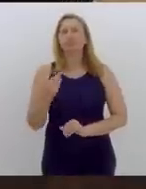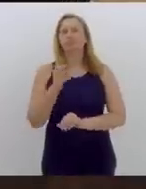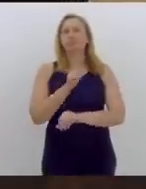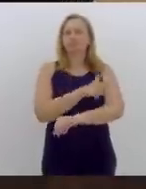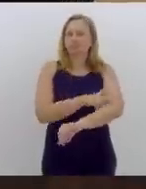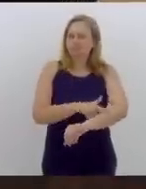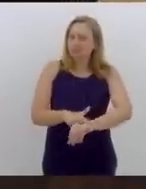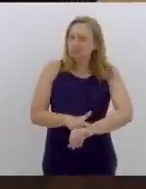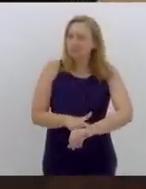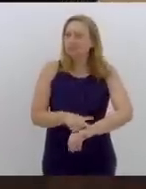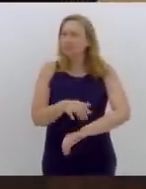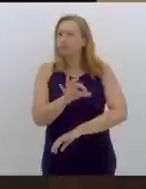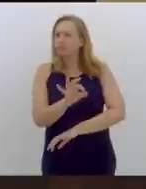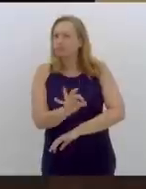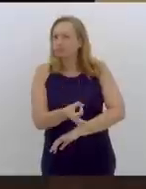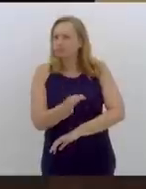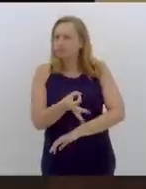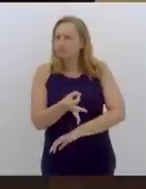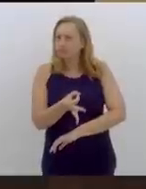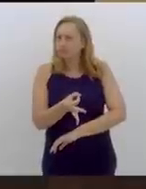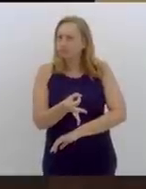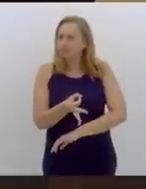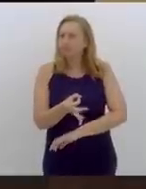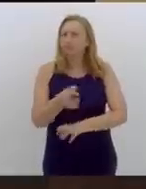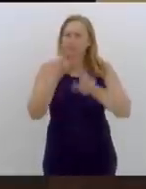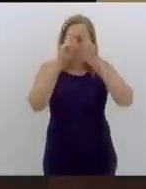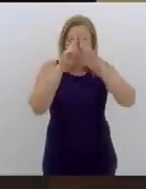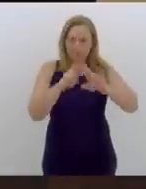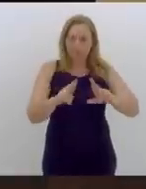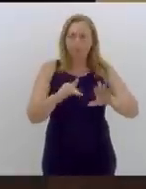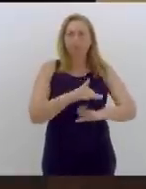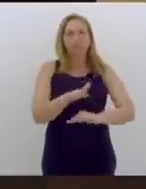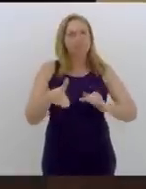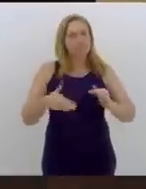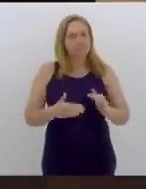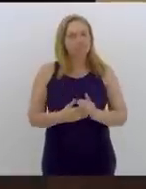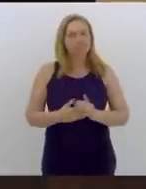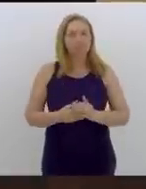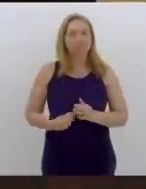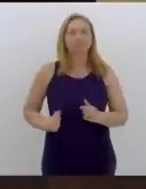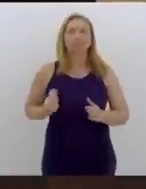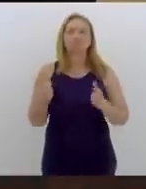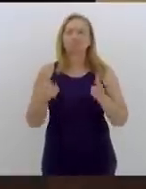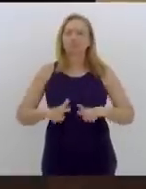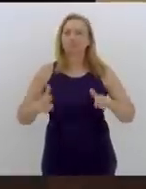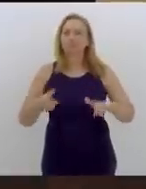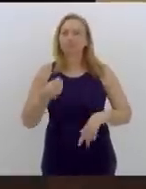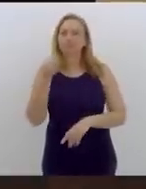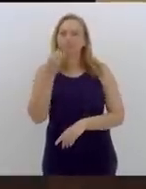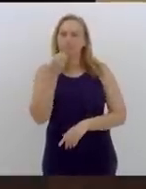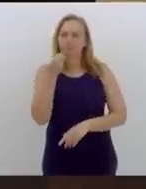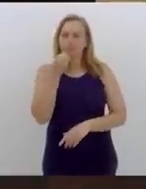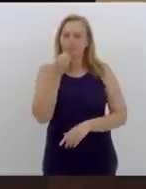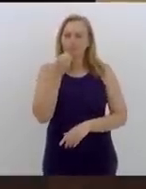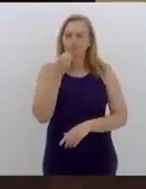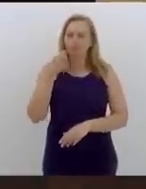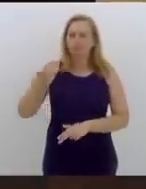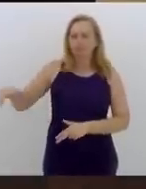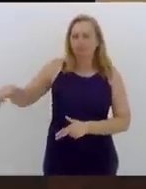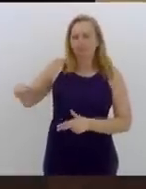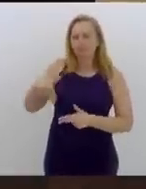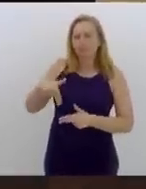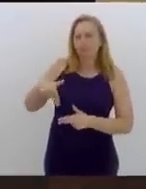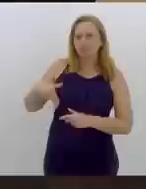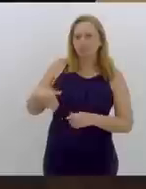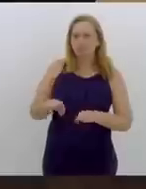certo e pela o respeito a todos os presentes até aproveito a oportunidade que subiu aqui na mesa